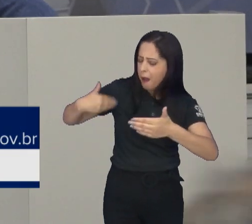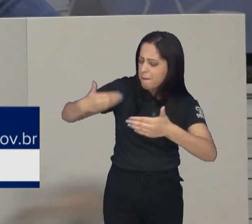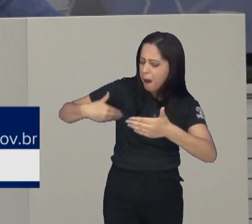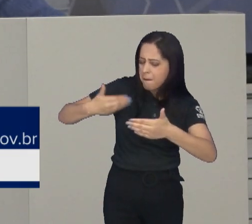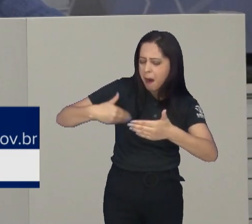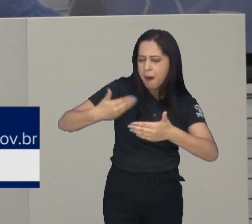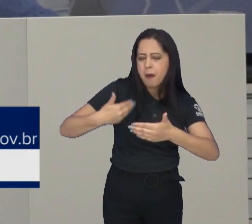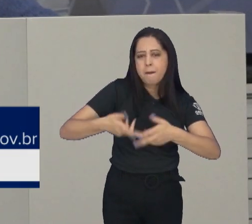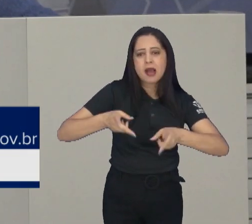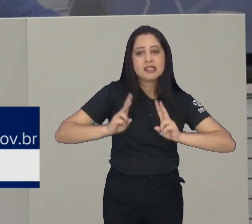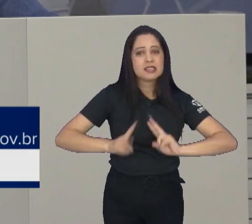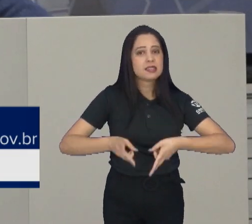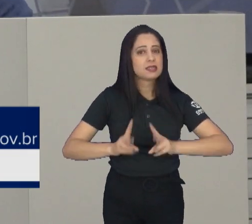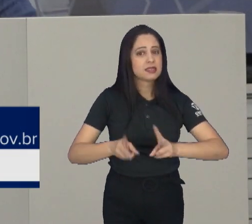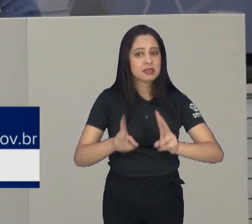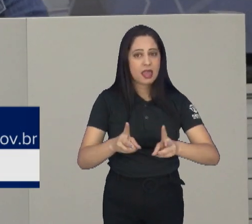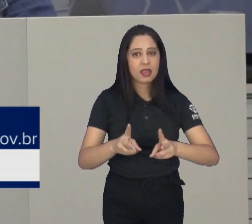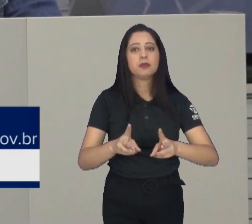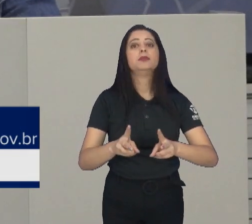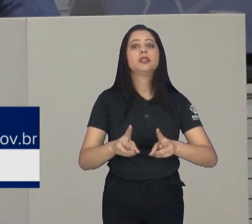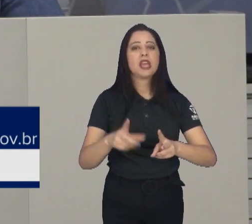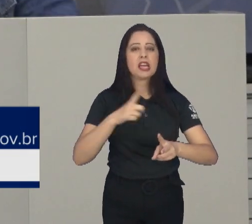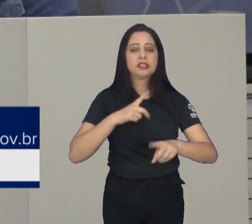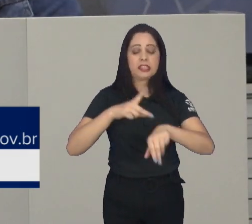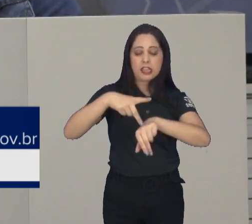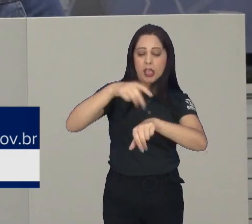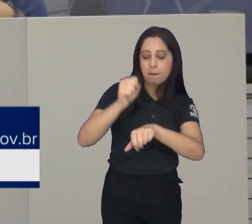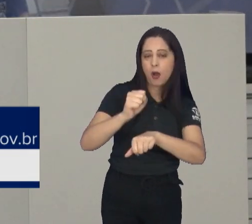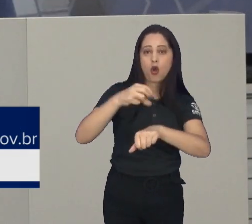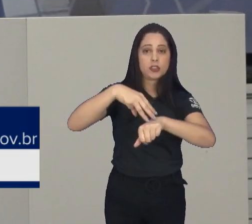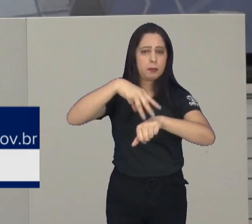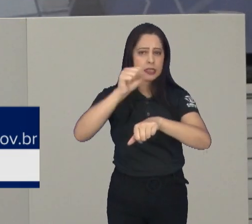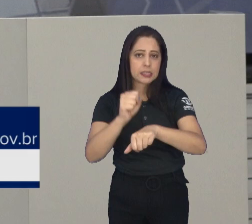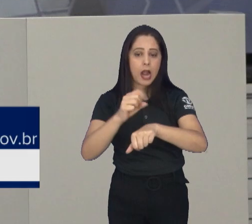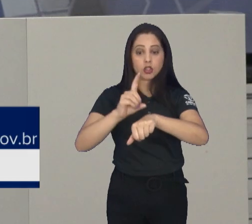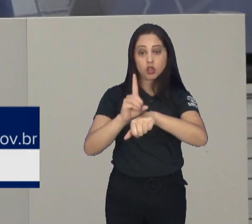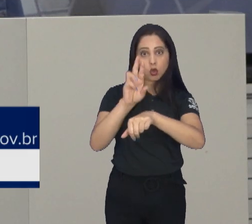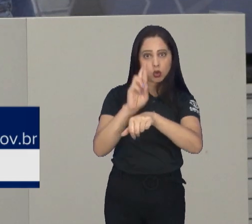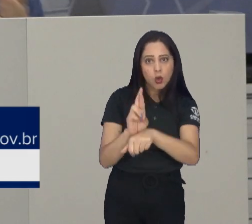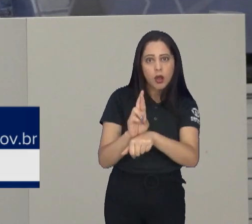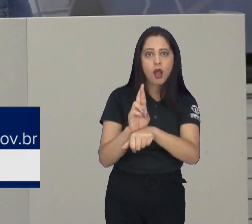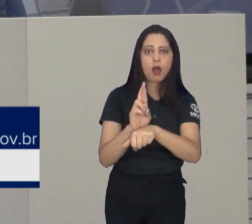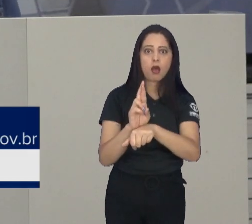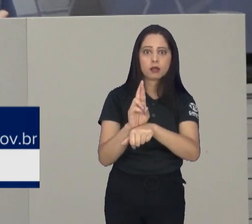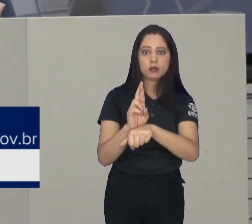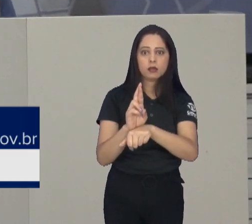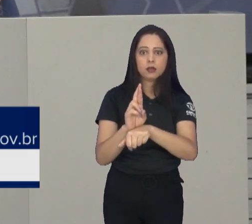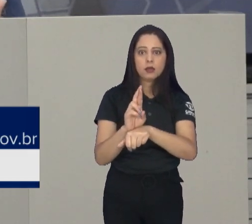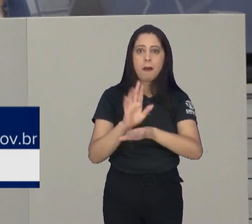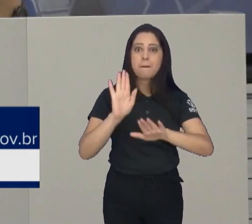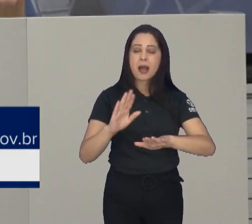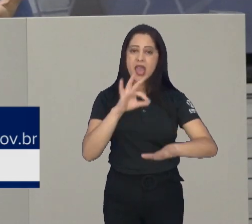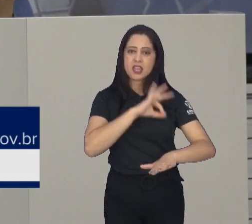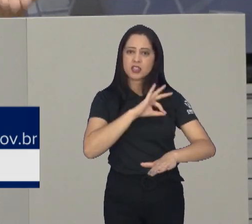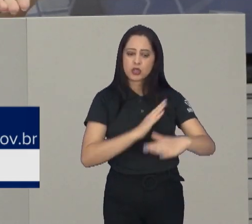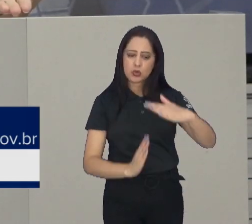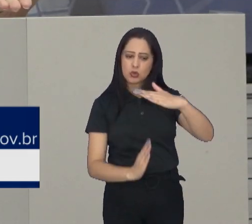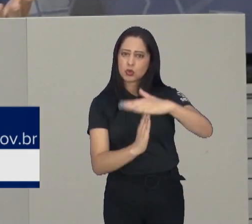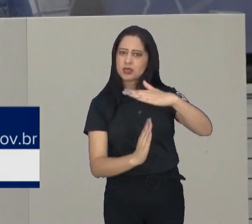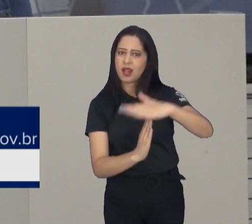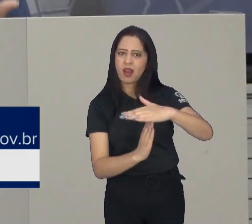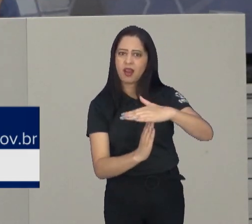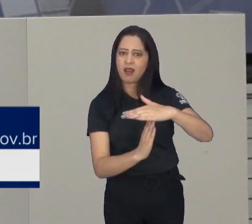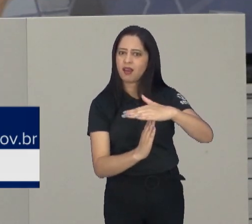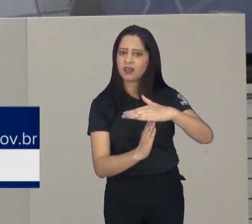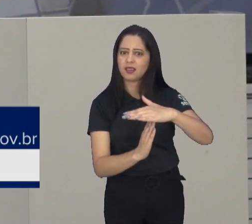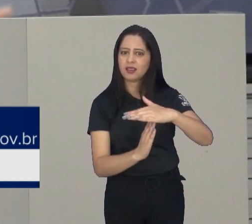né? Tem mais de uma licenciatura, pós-graduação, mestrado, doutorado. E o piso é só um piso,